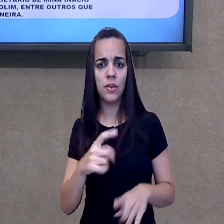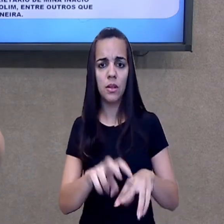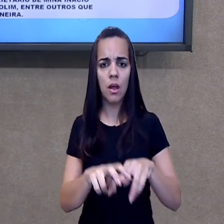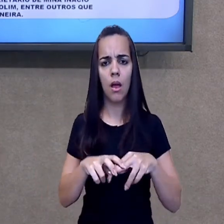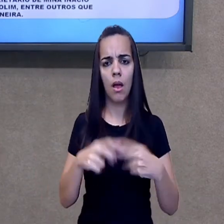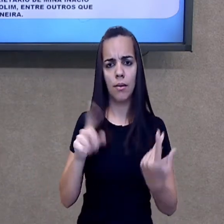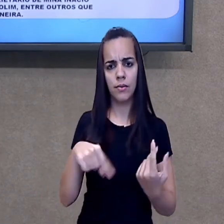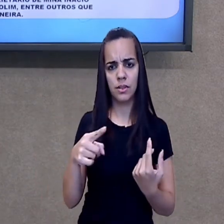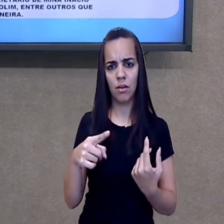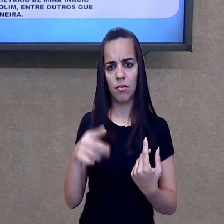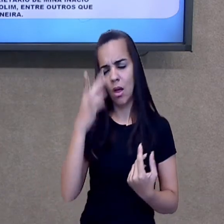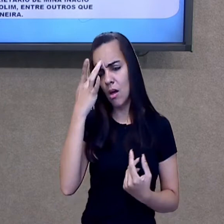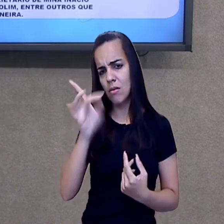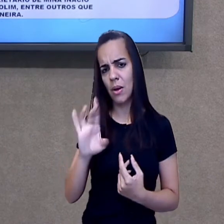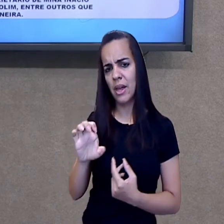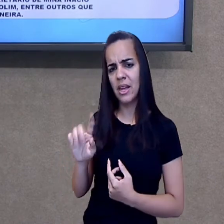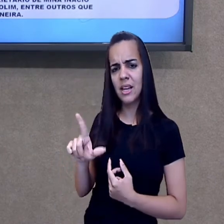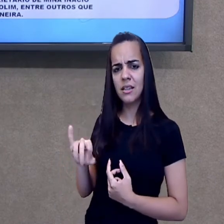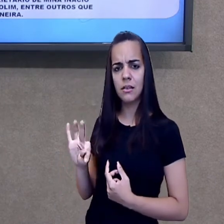exerciam essa profissão.